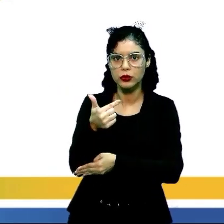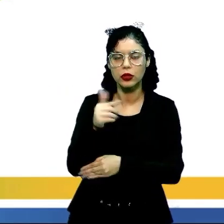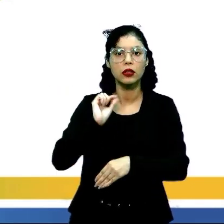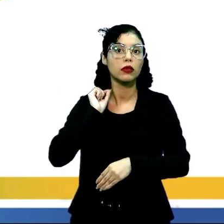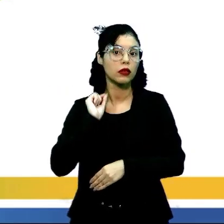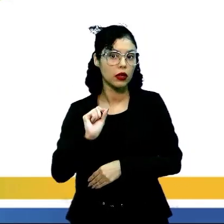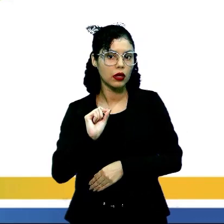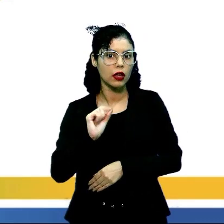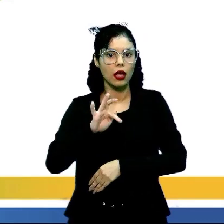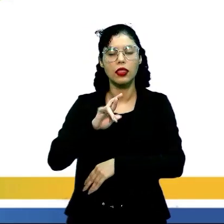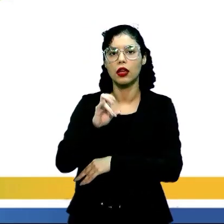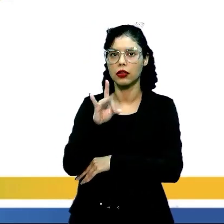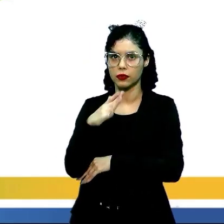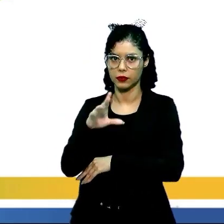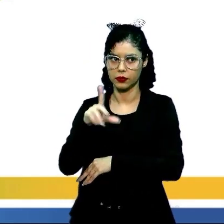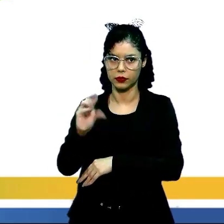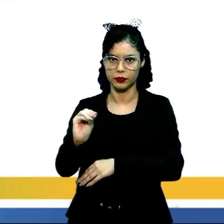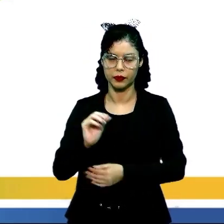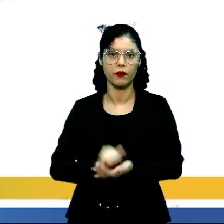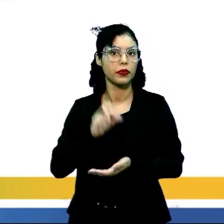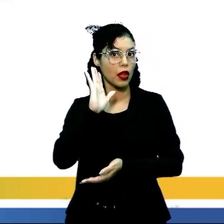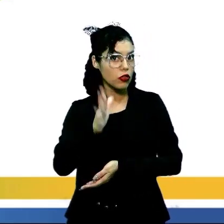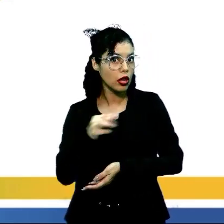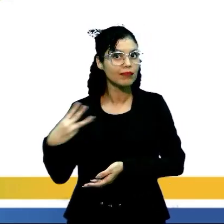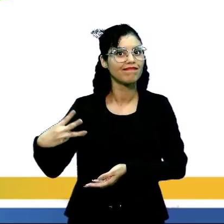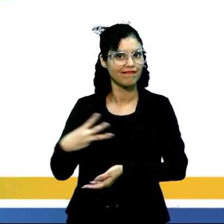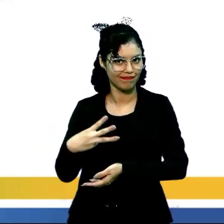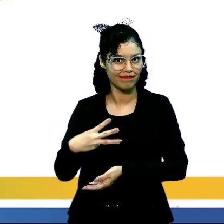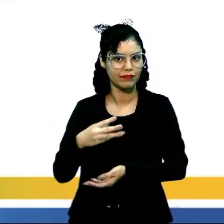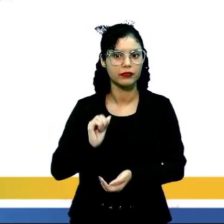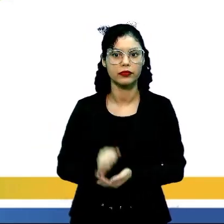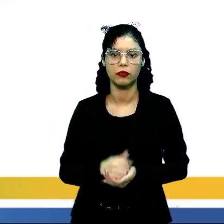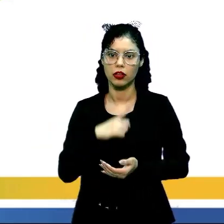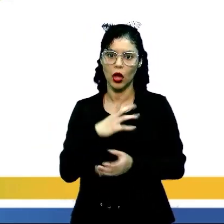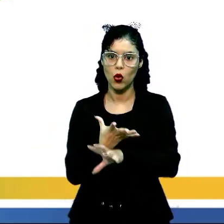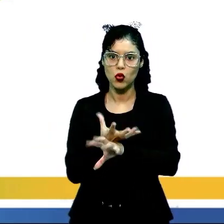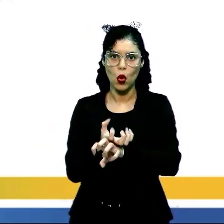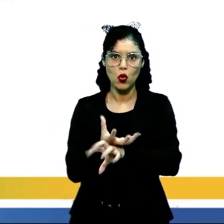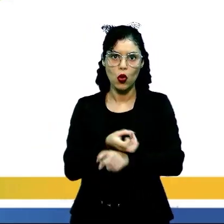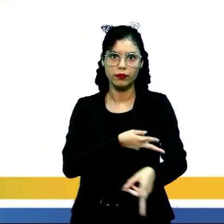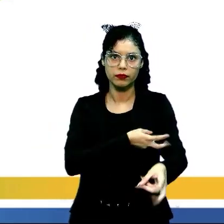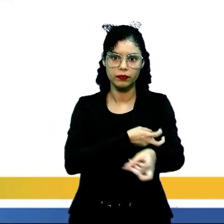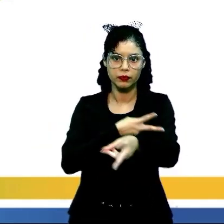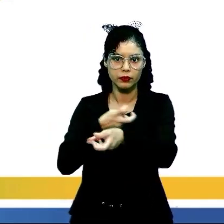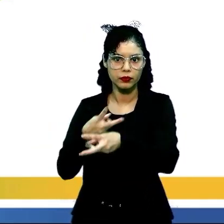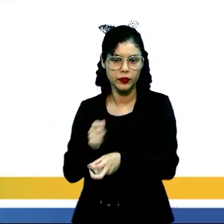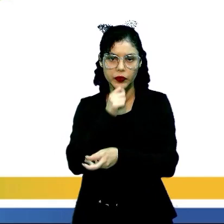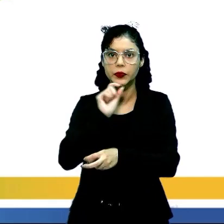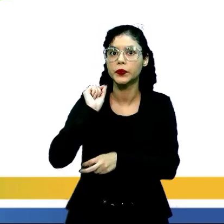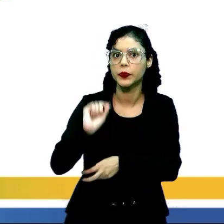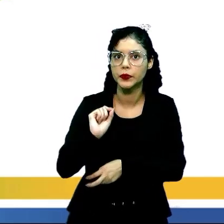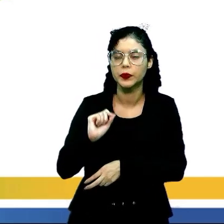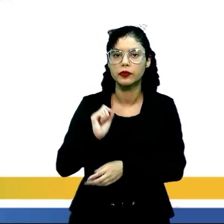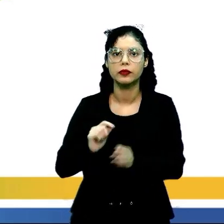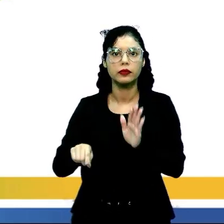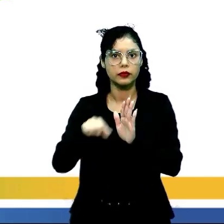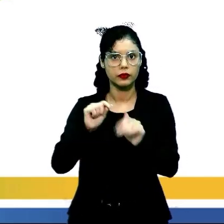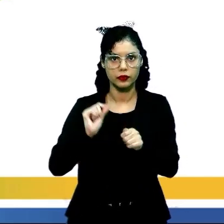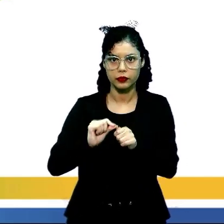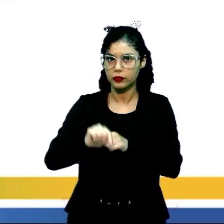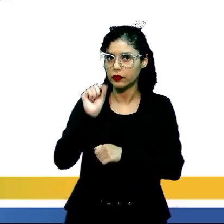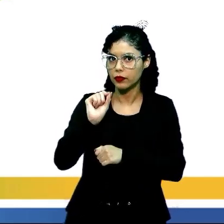de decantação. Já no terceiro tanque, nós temos ali a filtração. No tanque de filtração, ele é formado